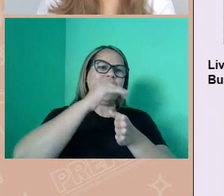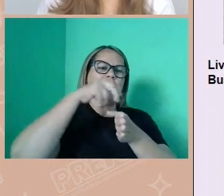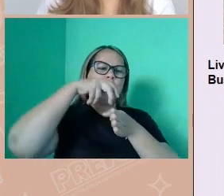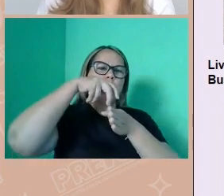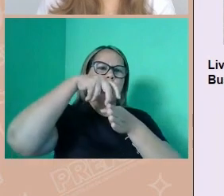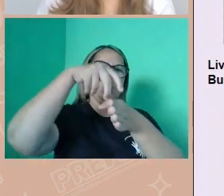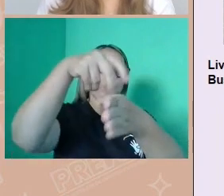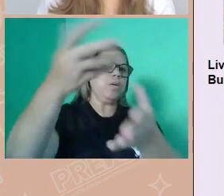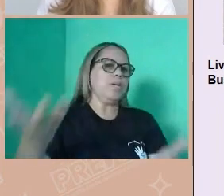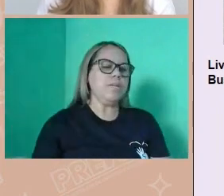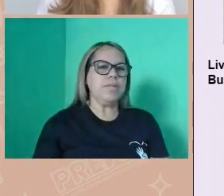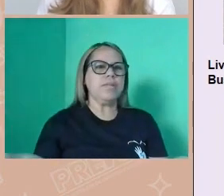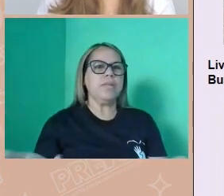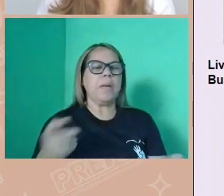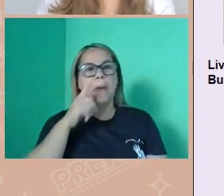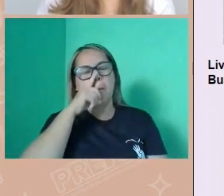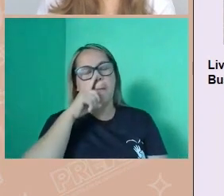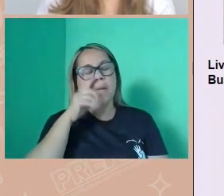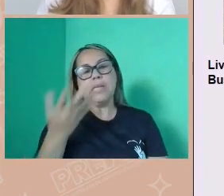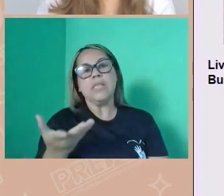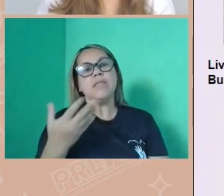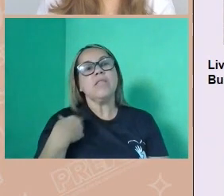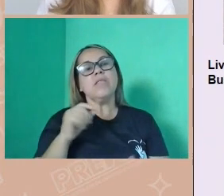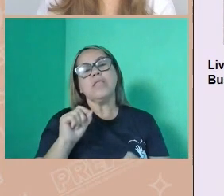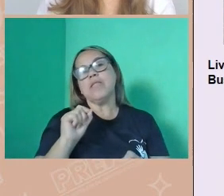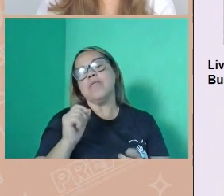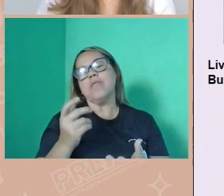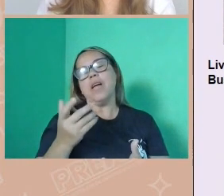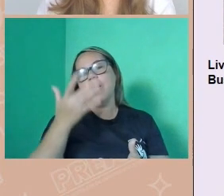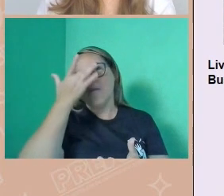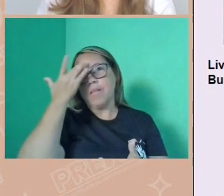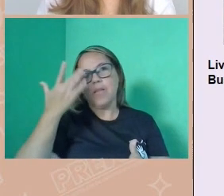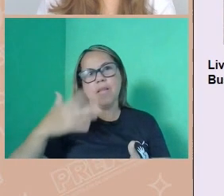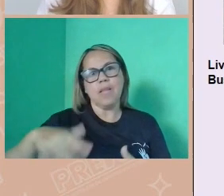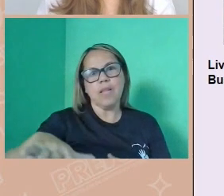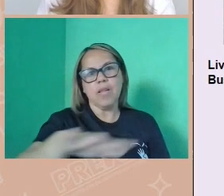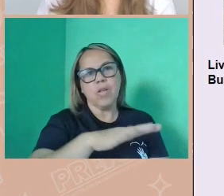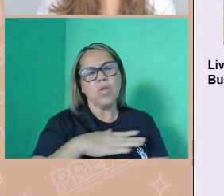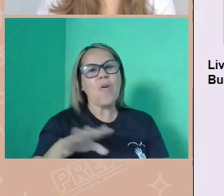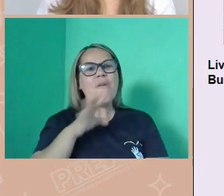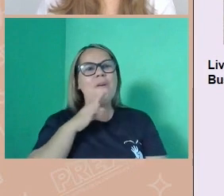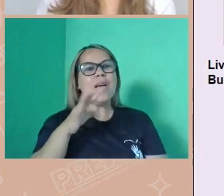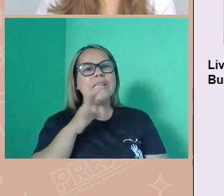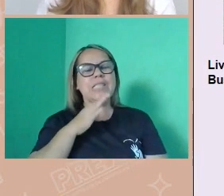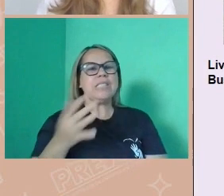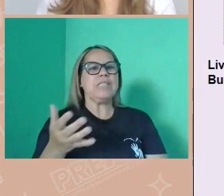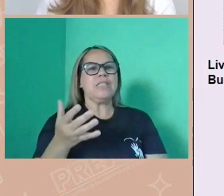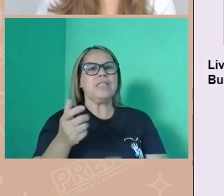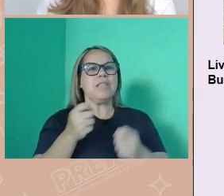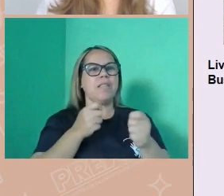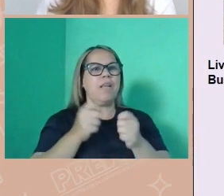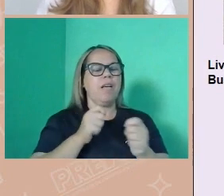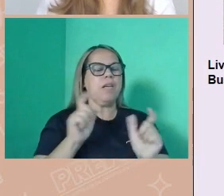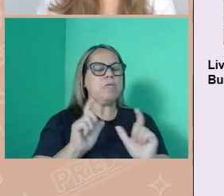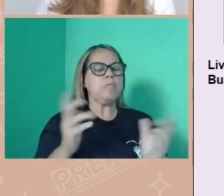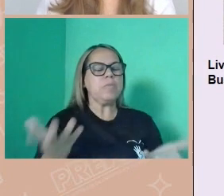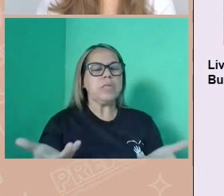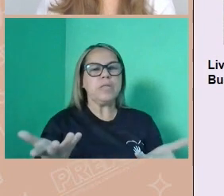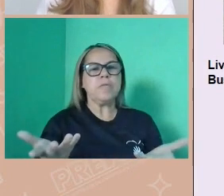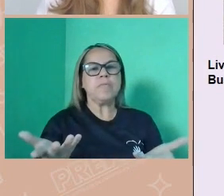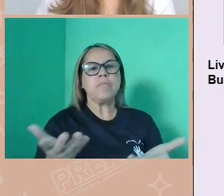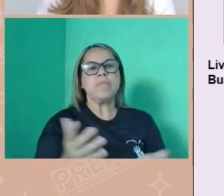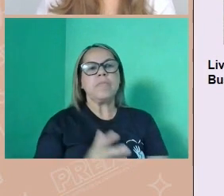press olha aí se tornaram populares na imprensa brasileira after an intense